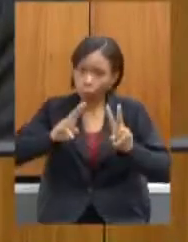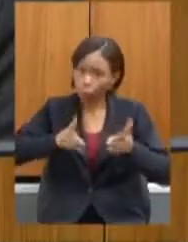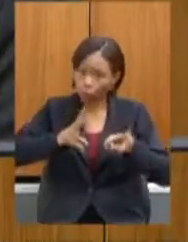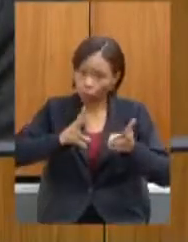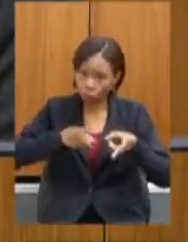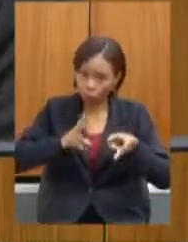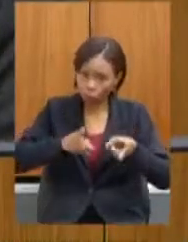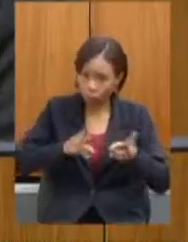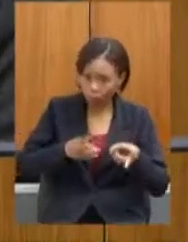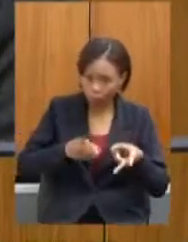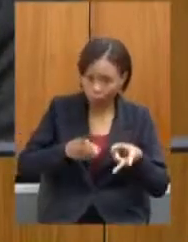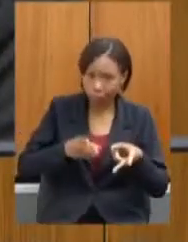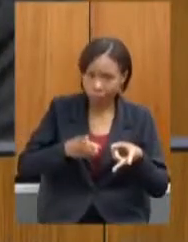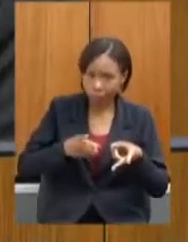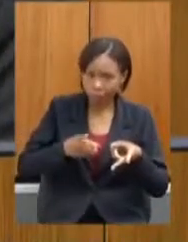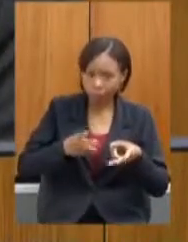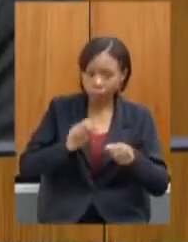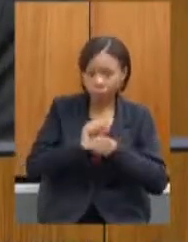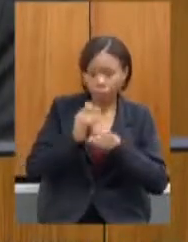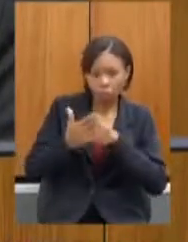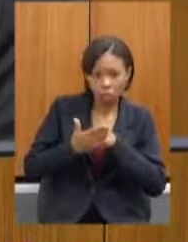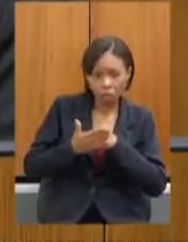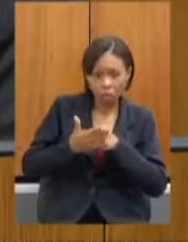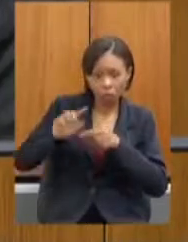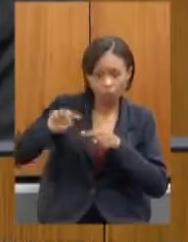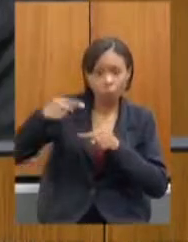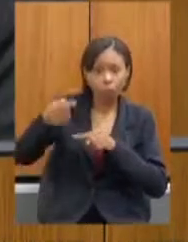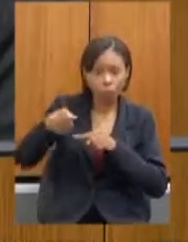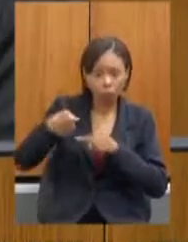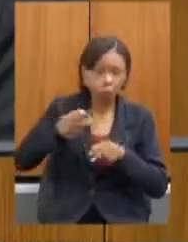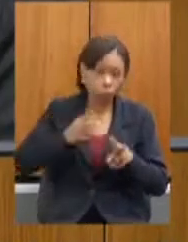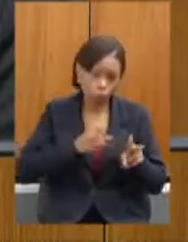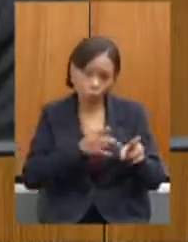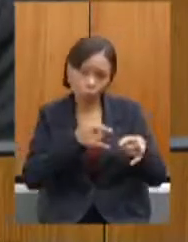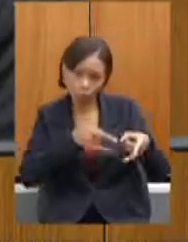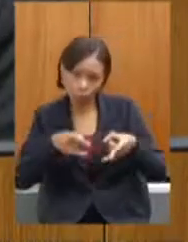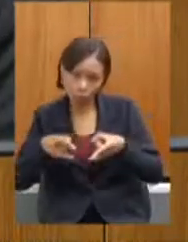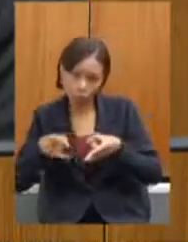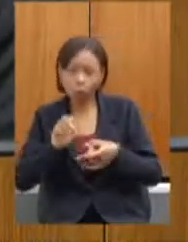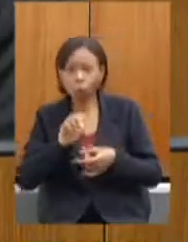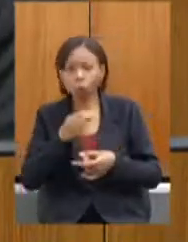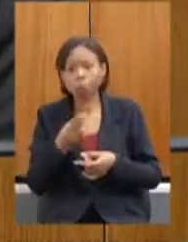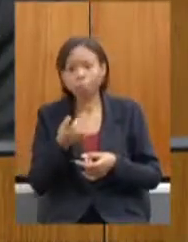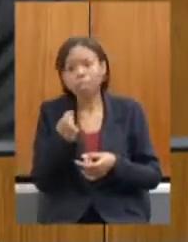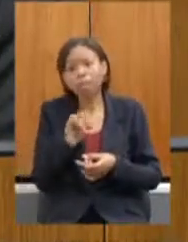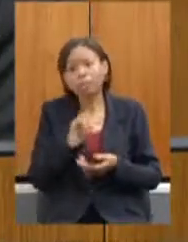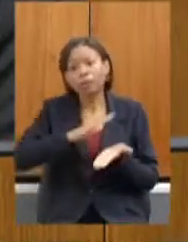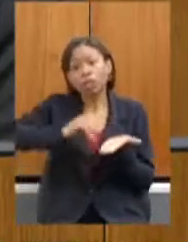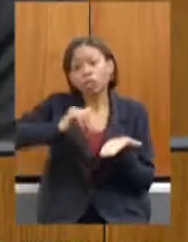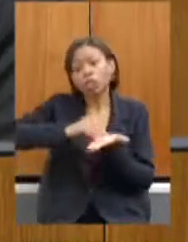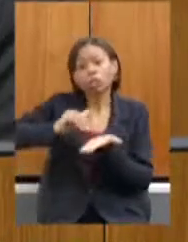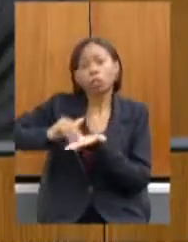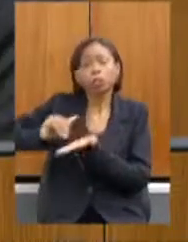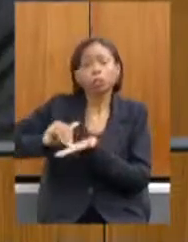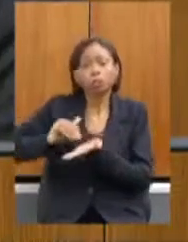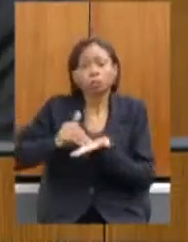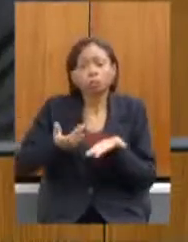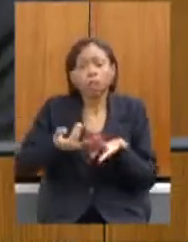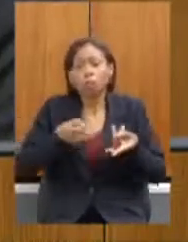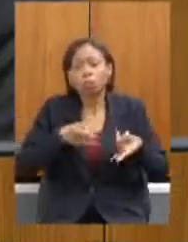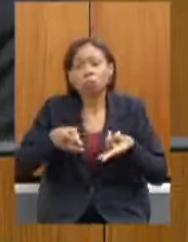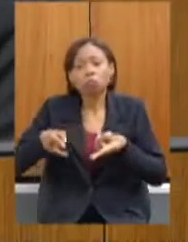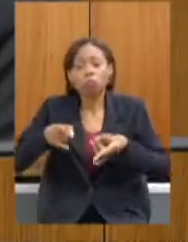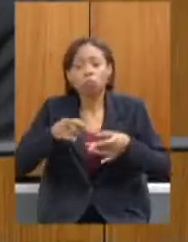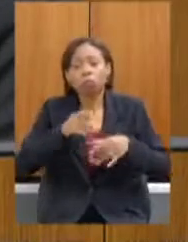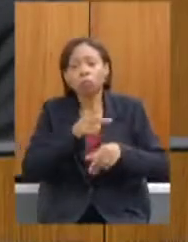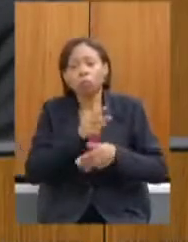população após a pandemia de coronavírus ou se esses Leite serão desmobilizados né e assim já